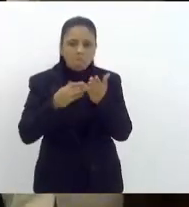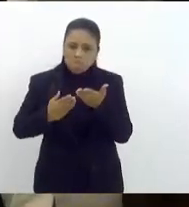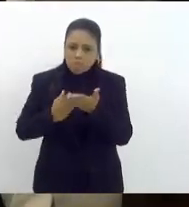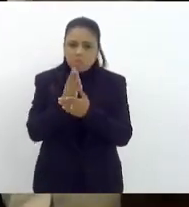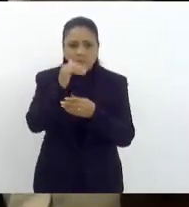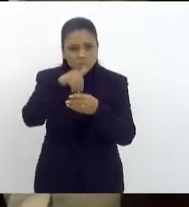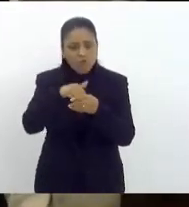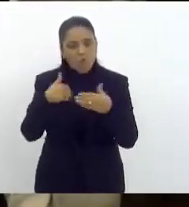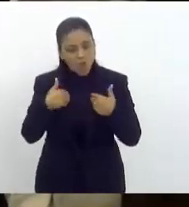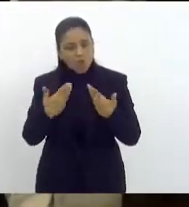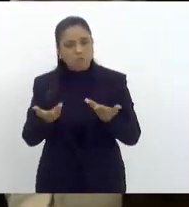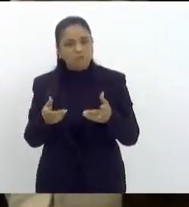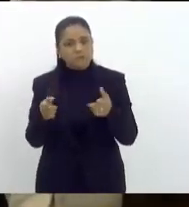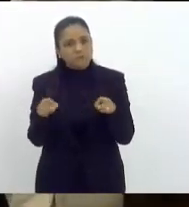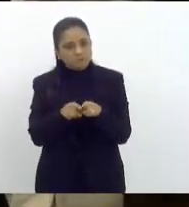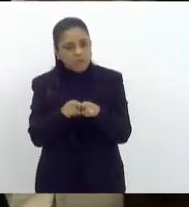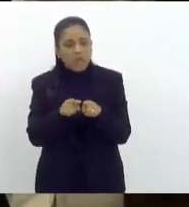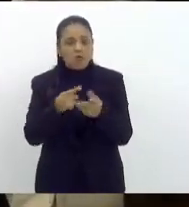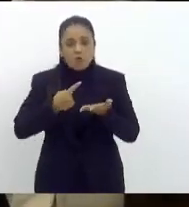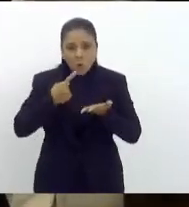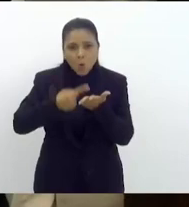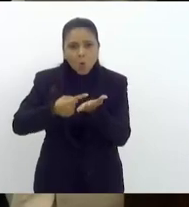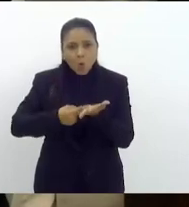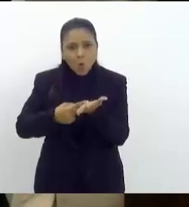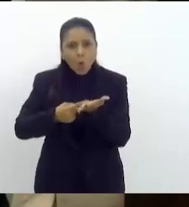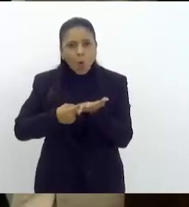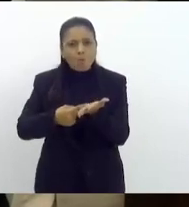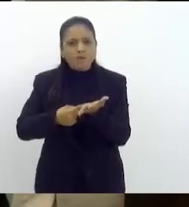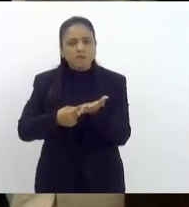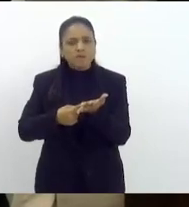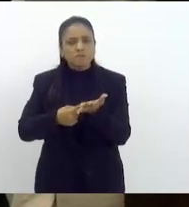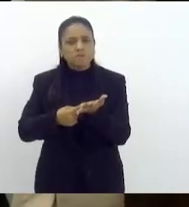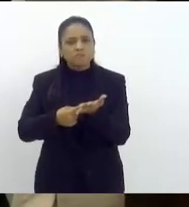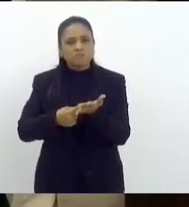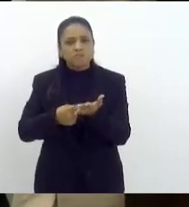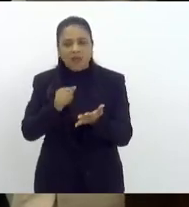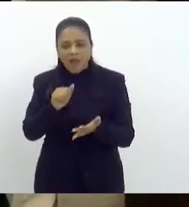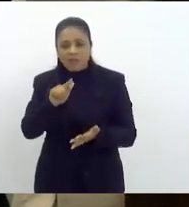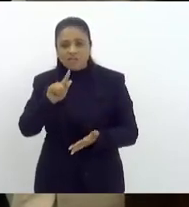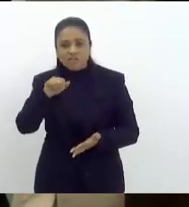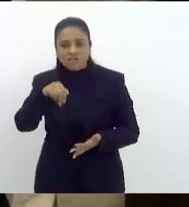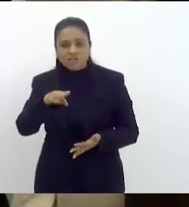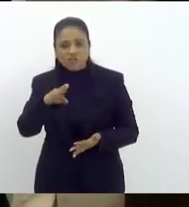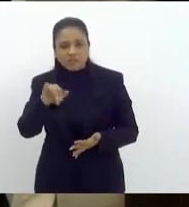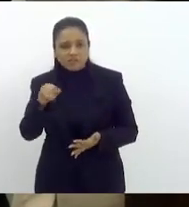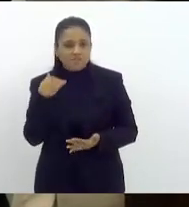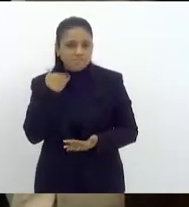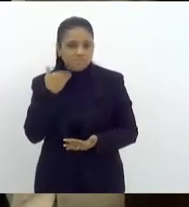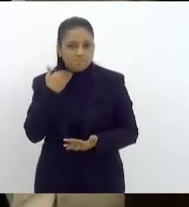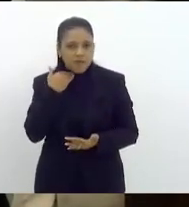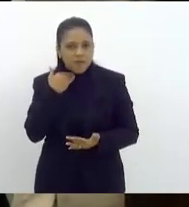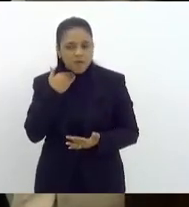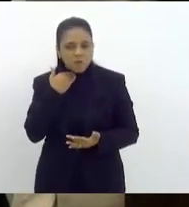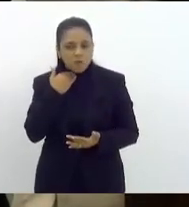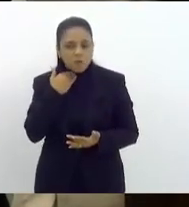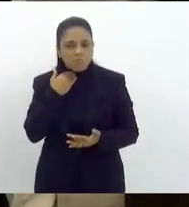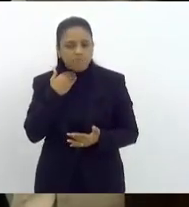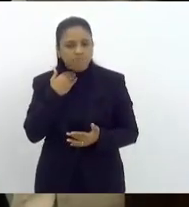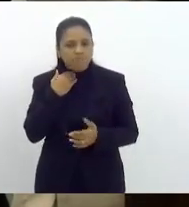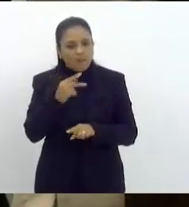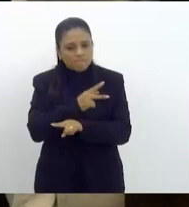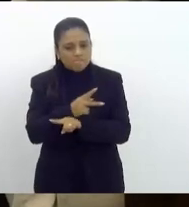deputado Anderson para fazermos o cumpra-se dele nas agências que queiram seguir descumprindo